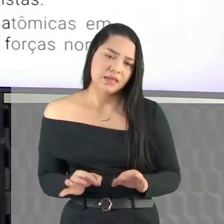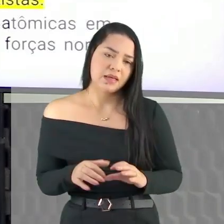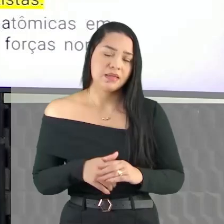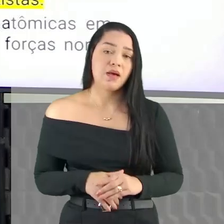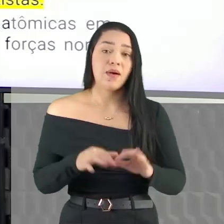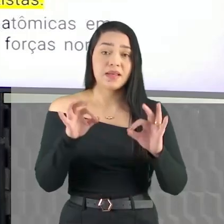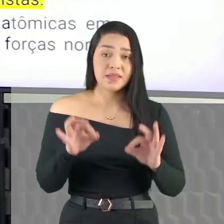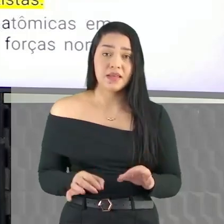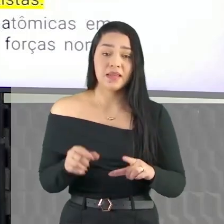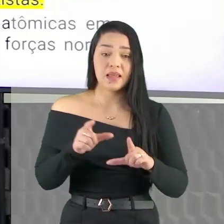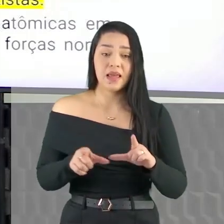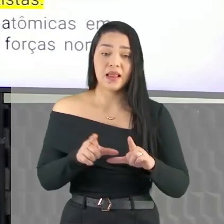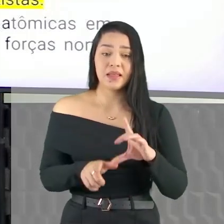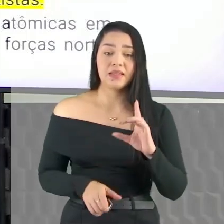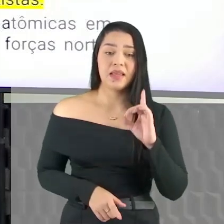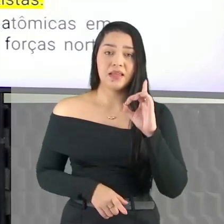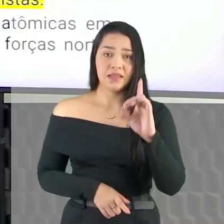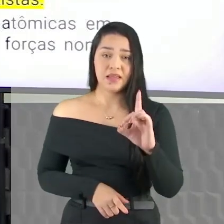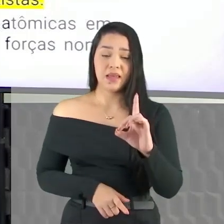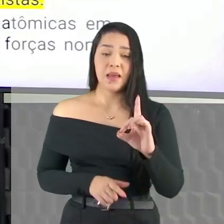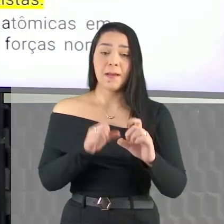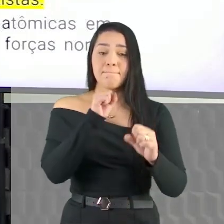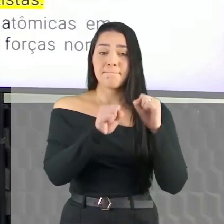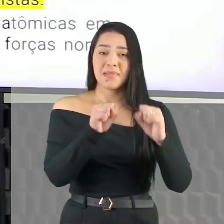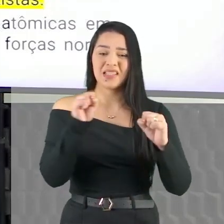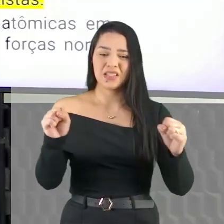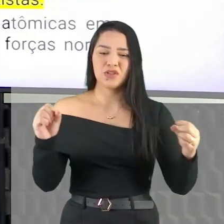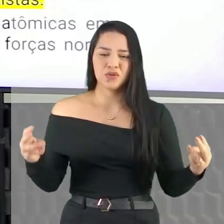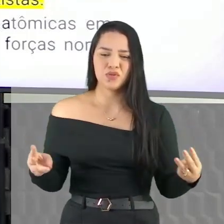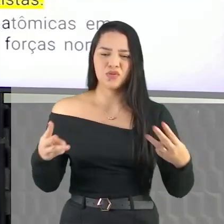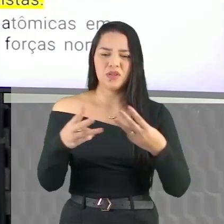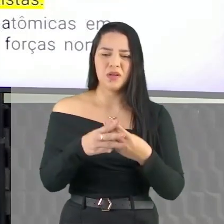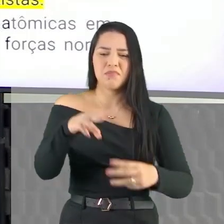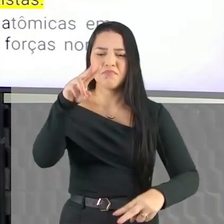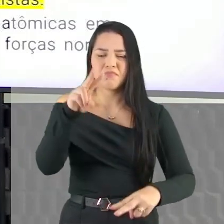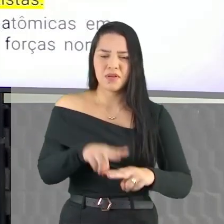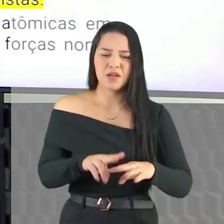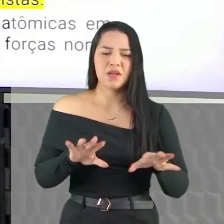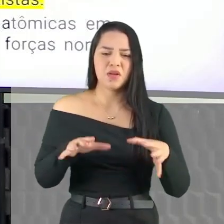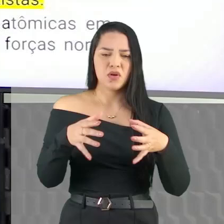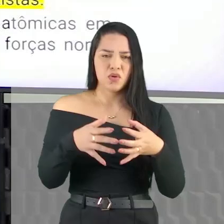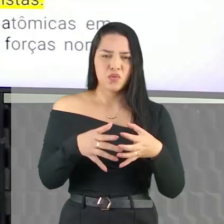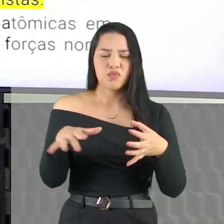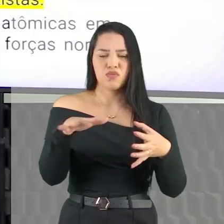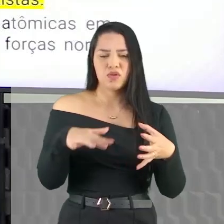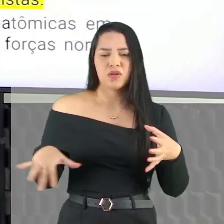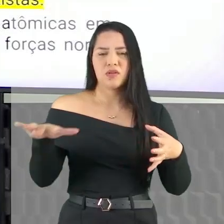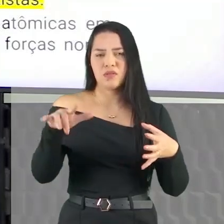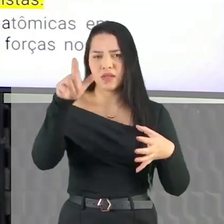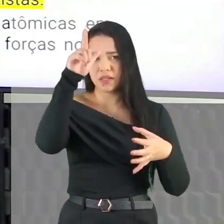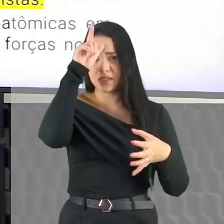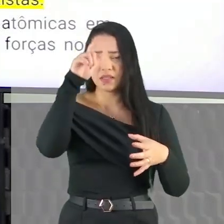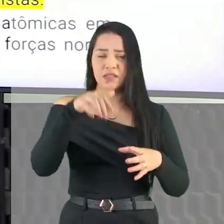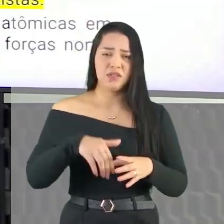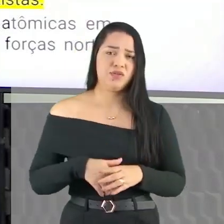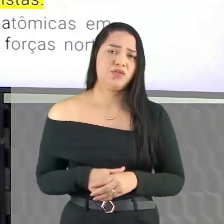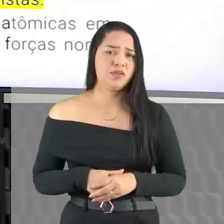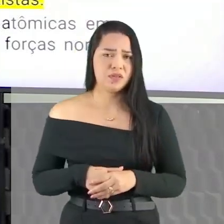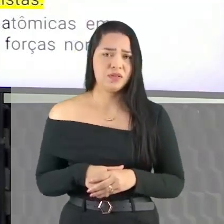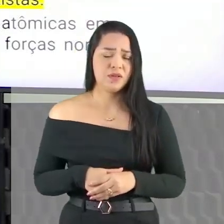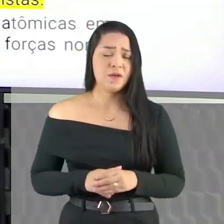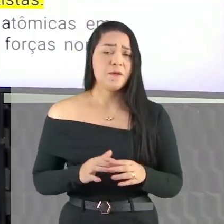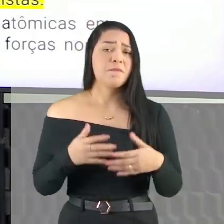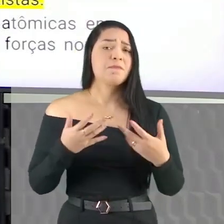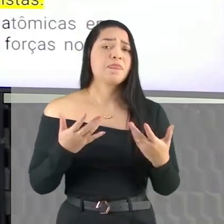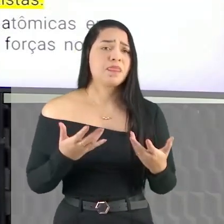a resposta certa aqui é a letra D, a execução de judeus, eslavos presos em guetos e campos de concentração nazistas.